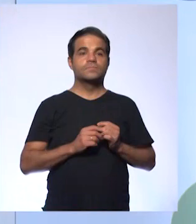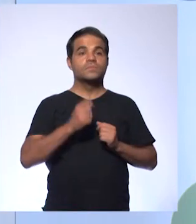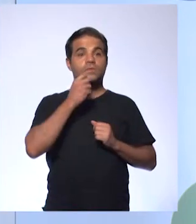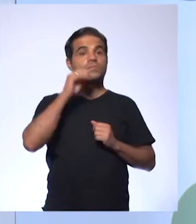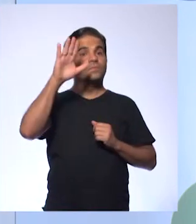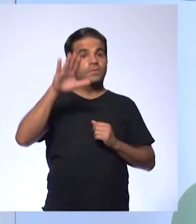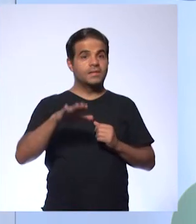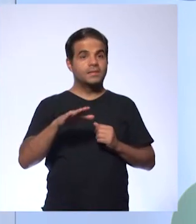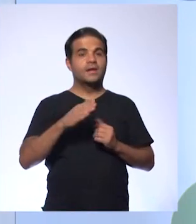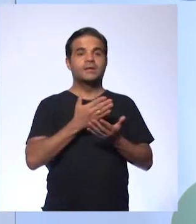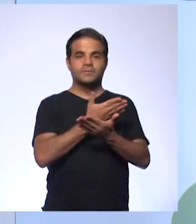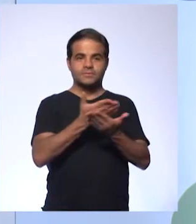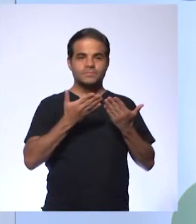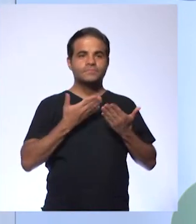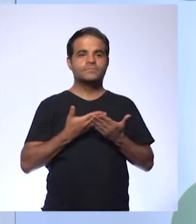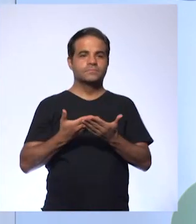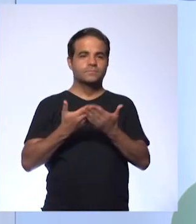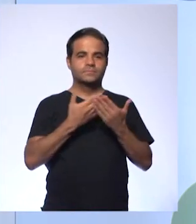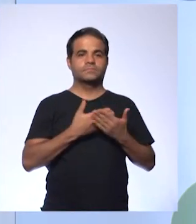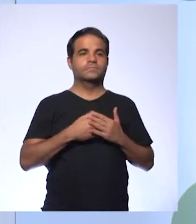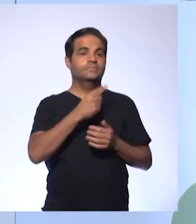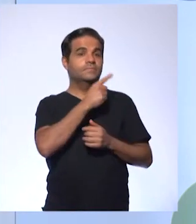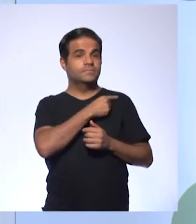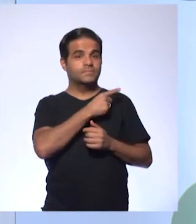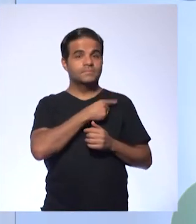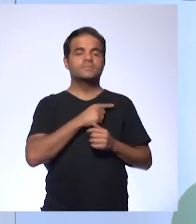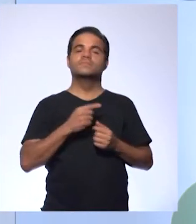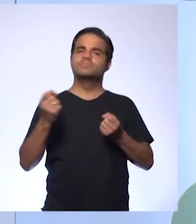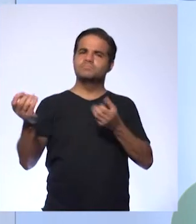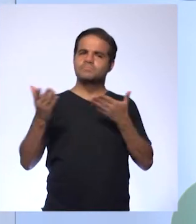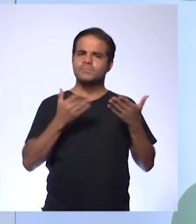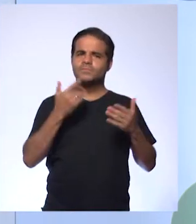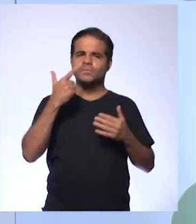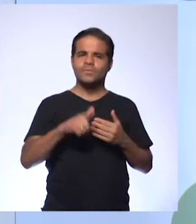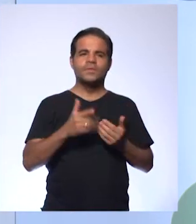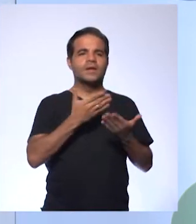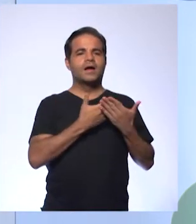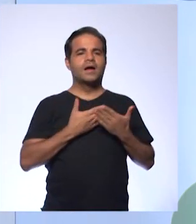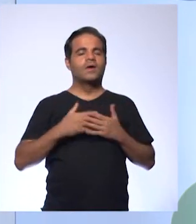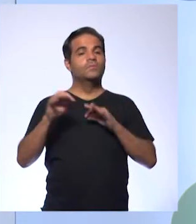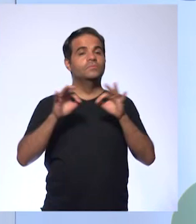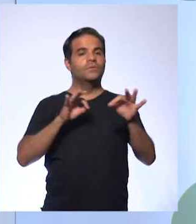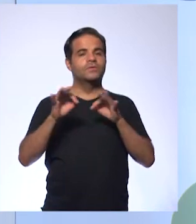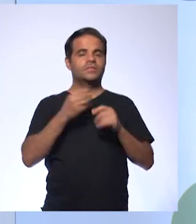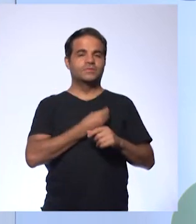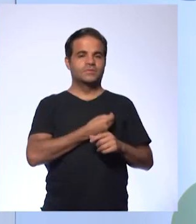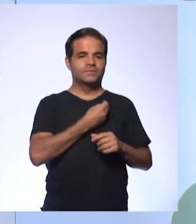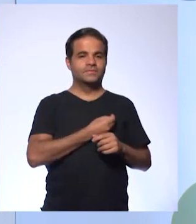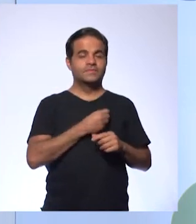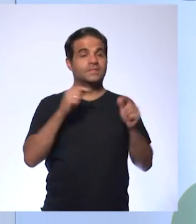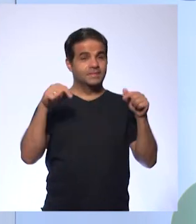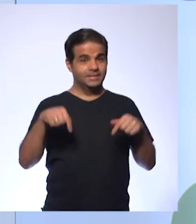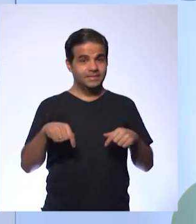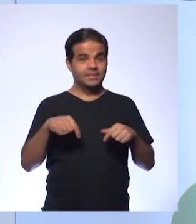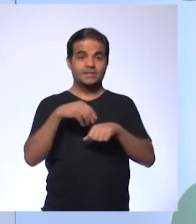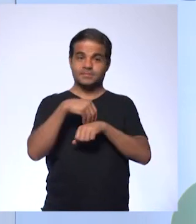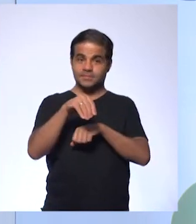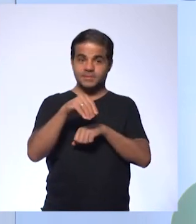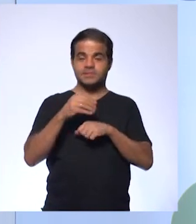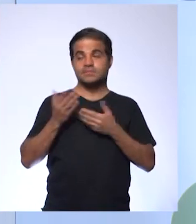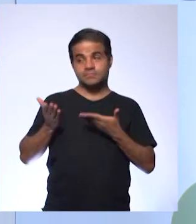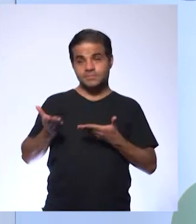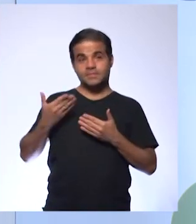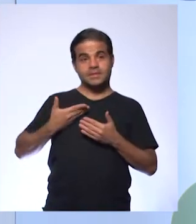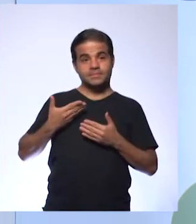Boa tarde aos estudantes da primeira série do ensino médio. Bem-vindos a mais uma aula de projeto de vida. E aqui na mediação, a minha